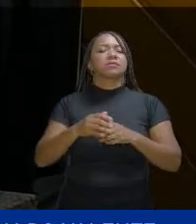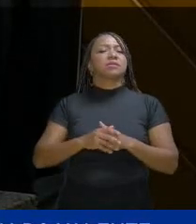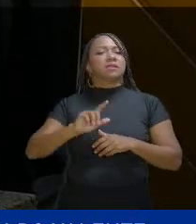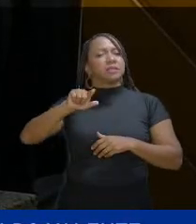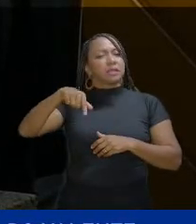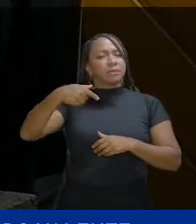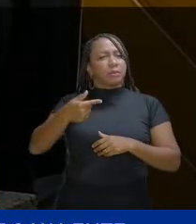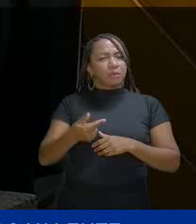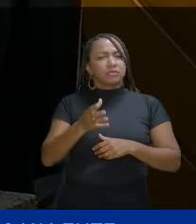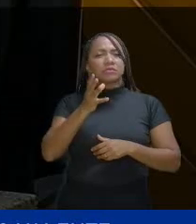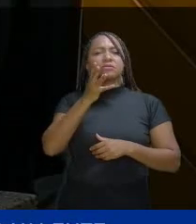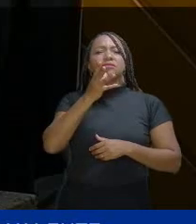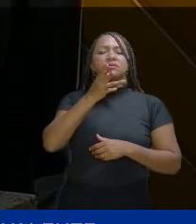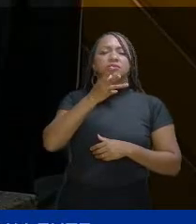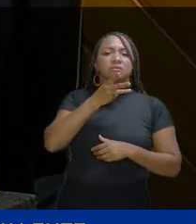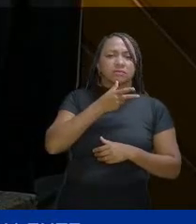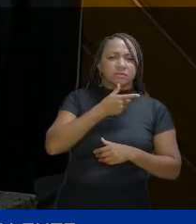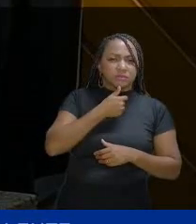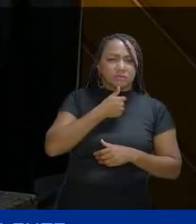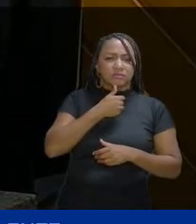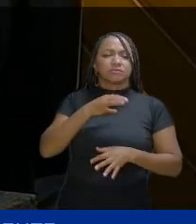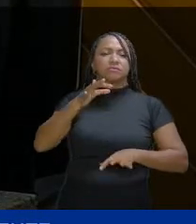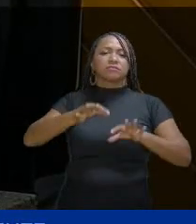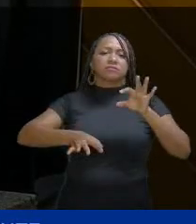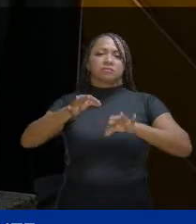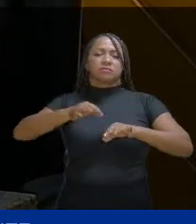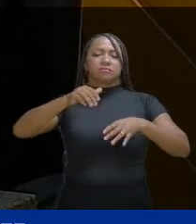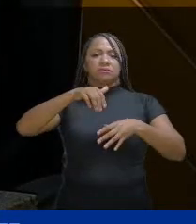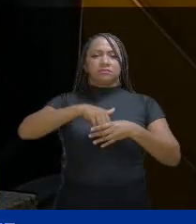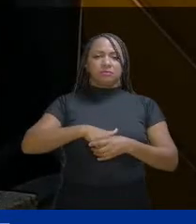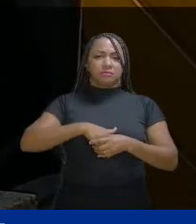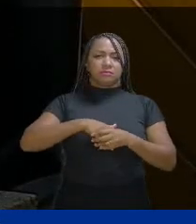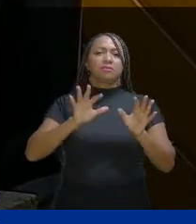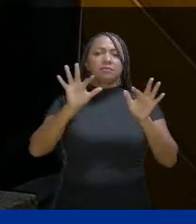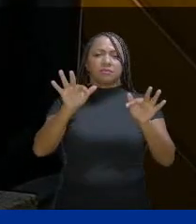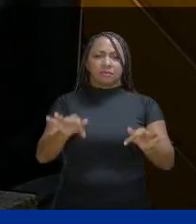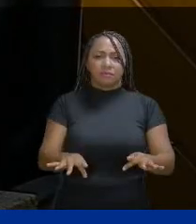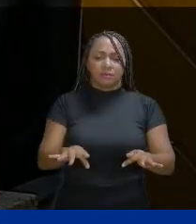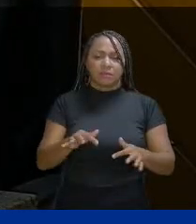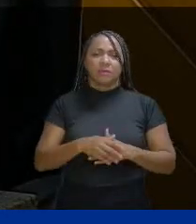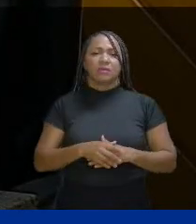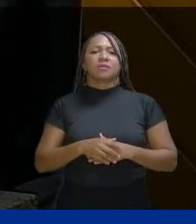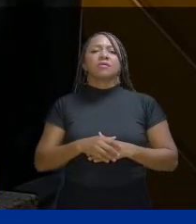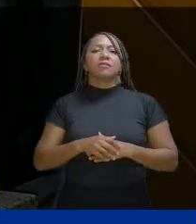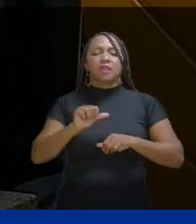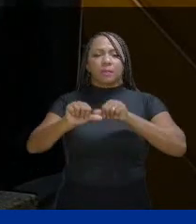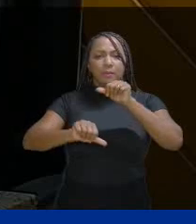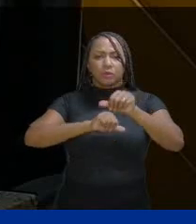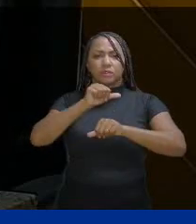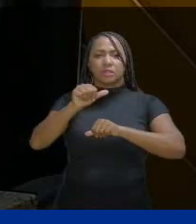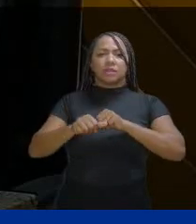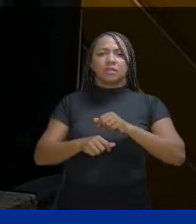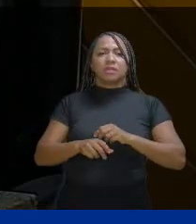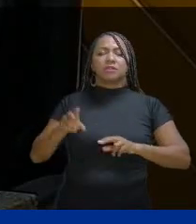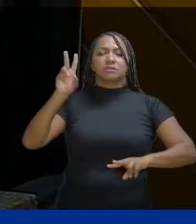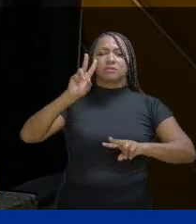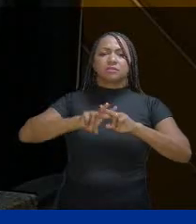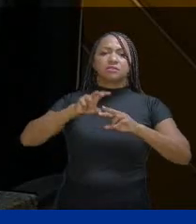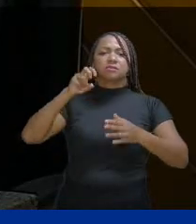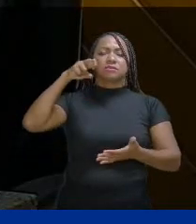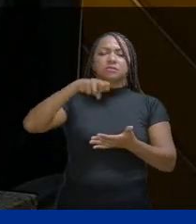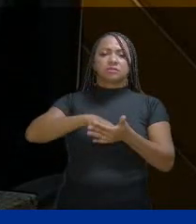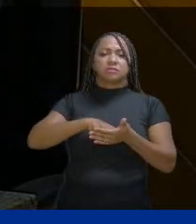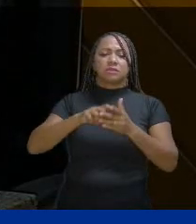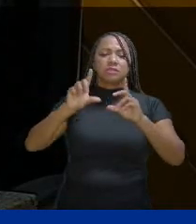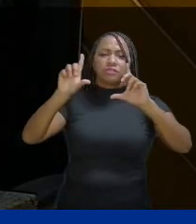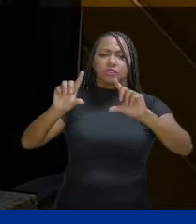tardiamente, suas redes à Justiça Eleitoral. Afinal, requer a reforma da sentença para reduzir a penalidade